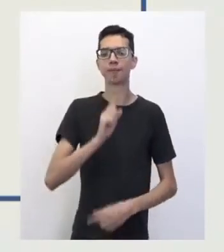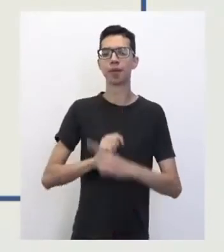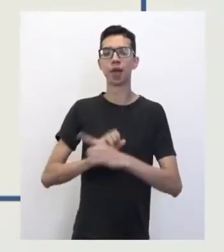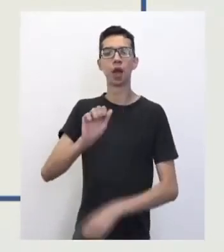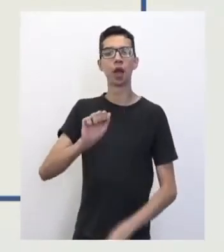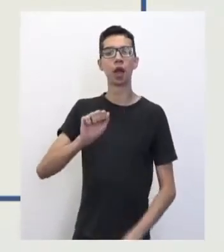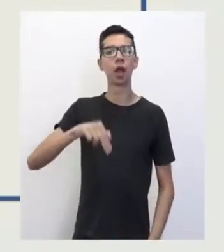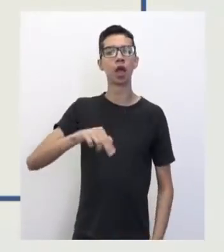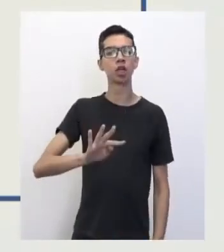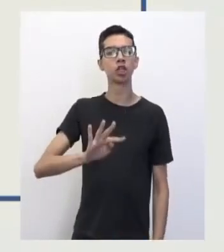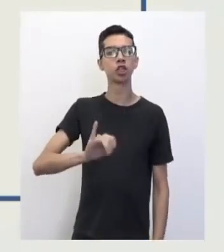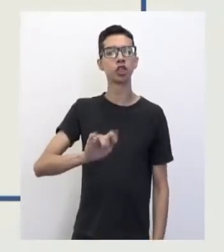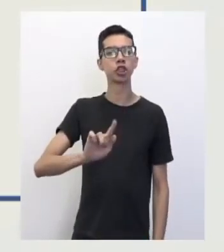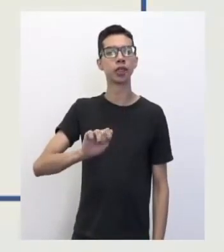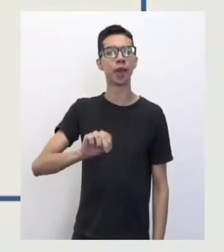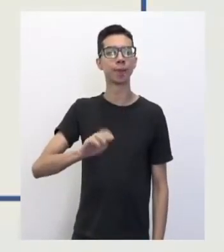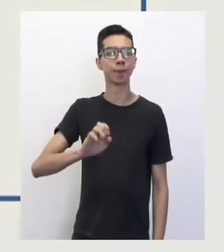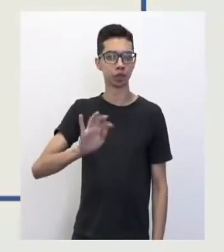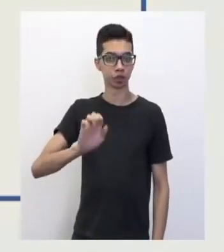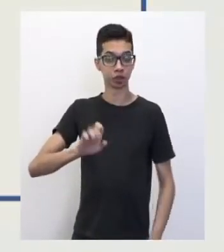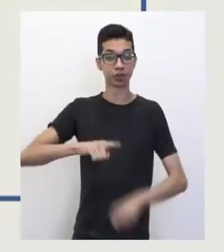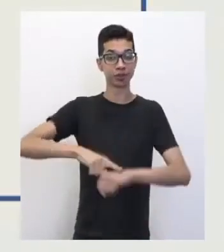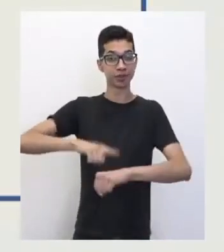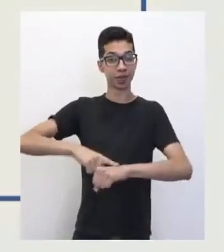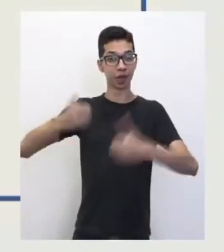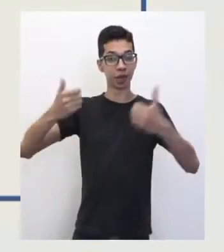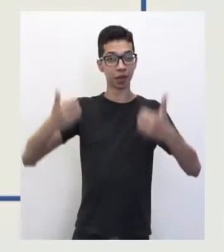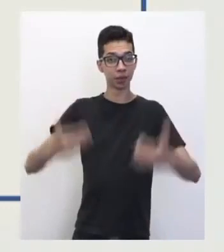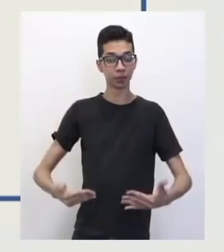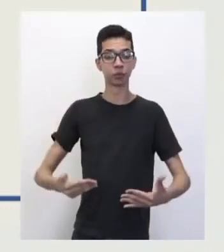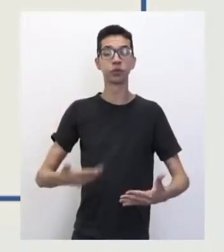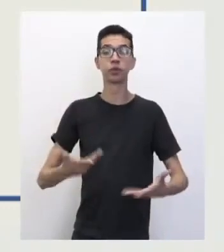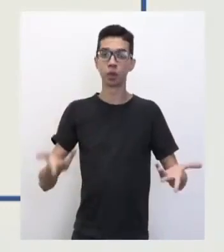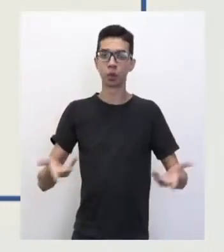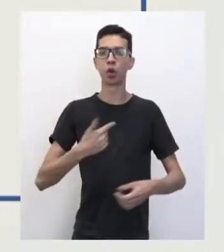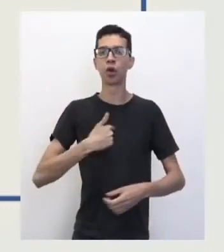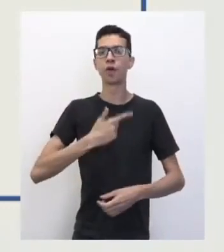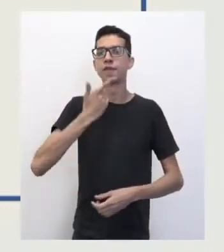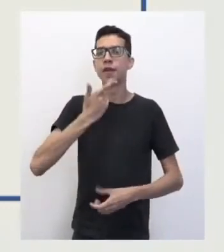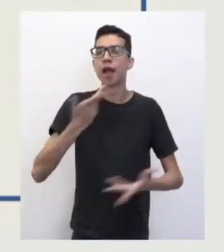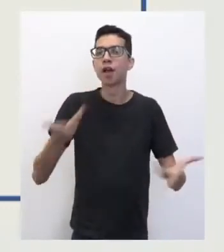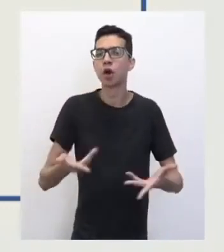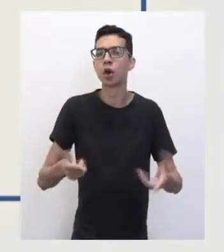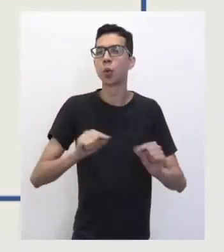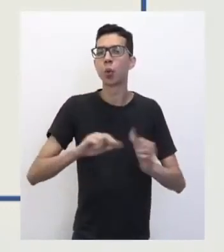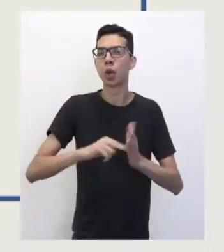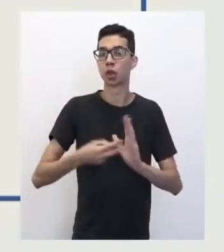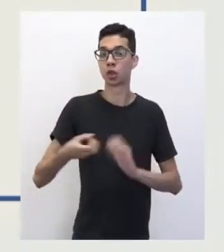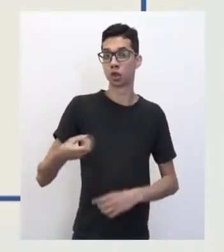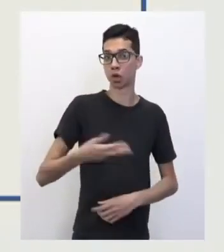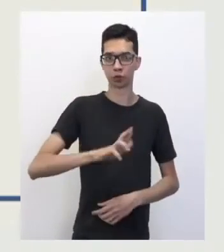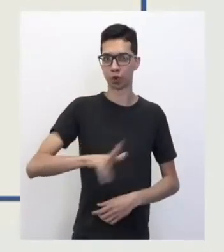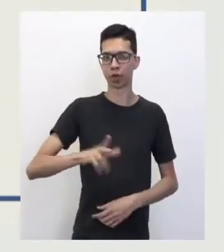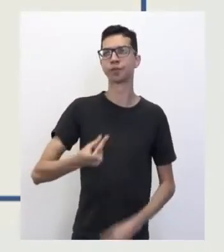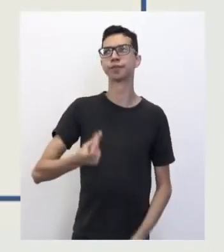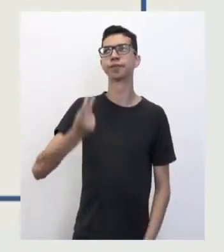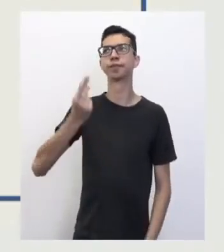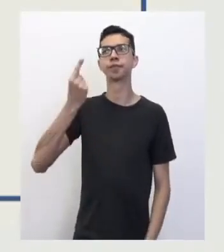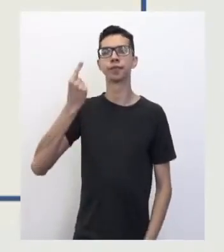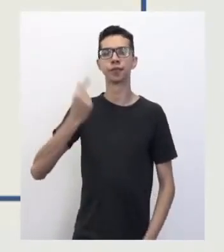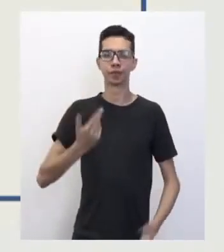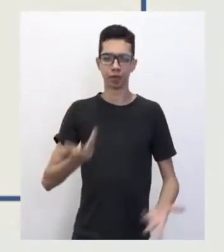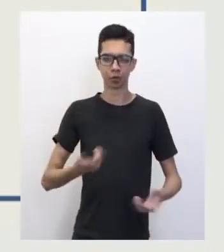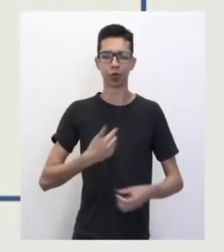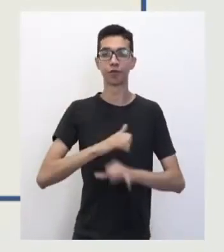mostrando o tempo disso, situando no tempo. Então, o que eu vou falar agora não é atual. Eu estou